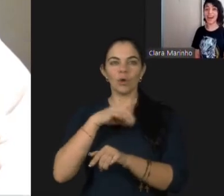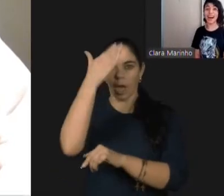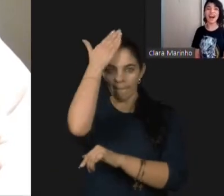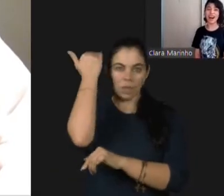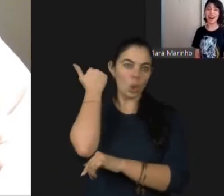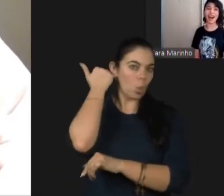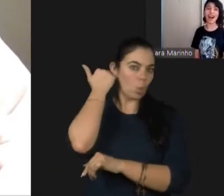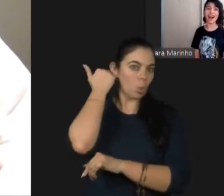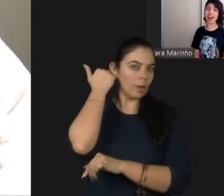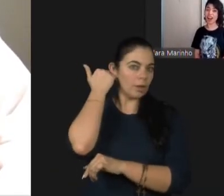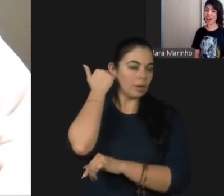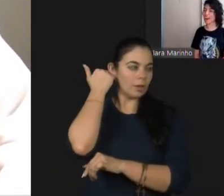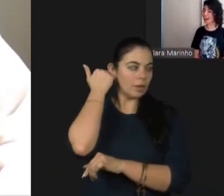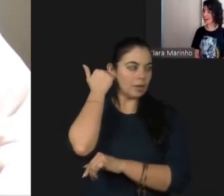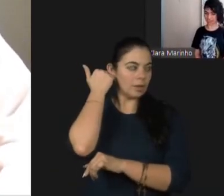curto,